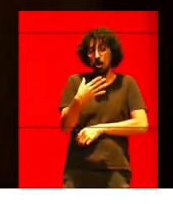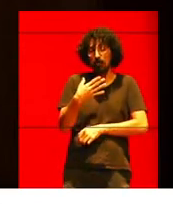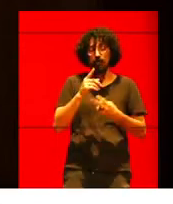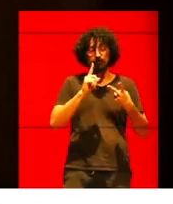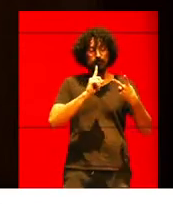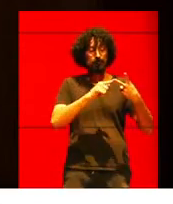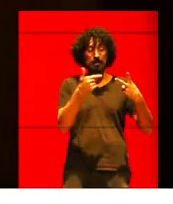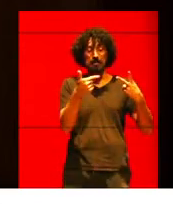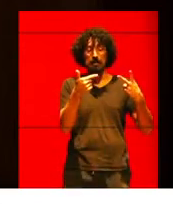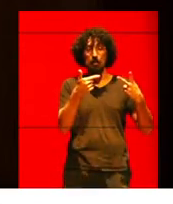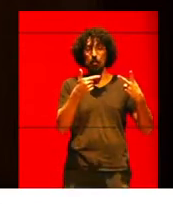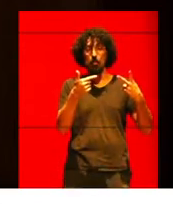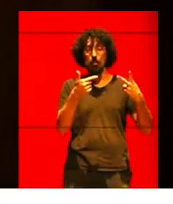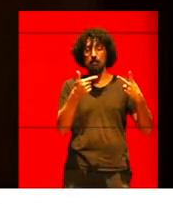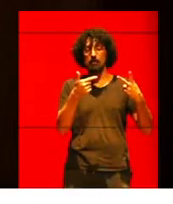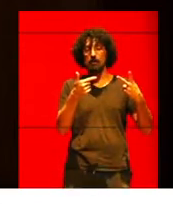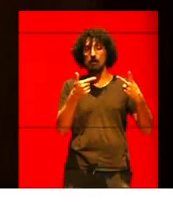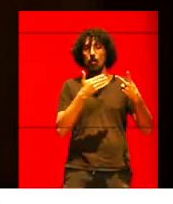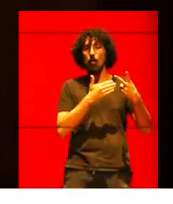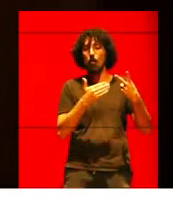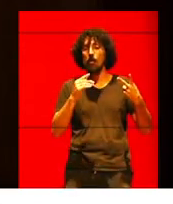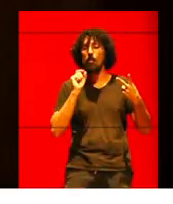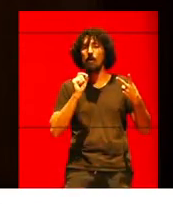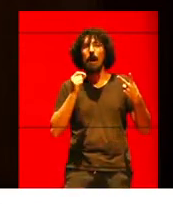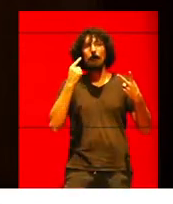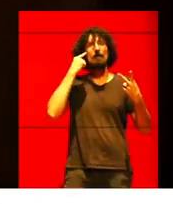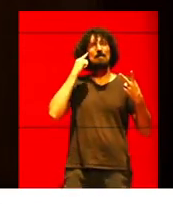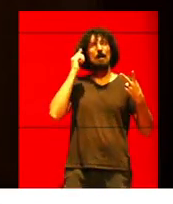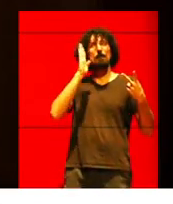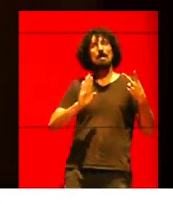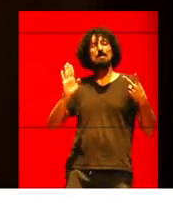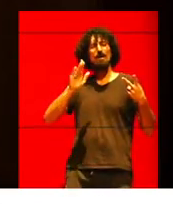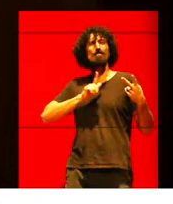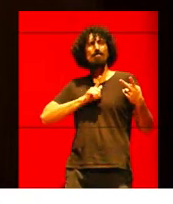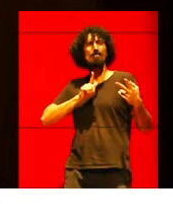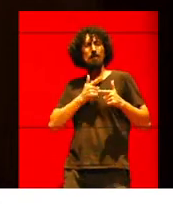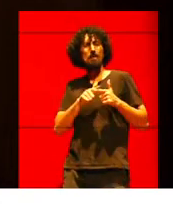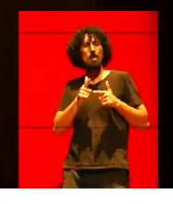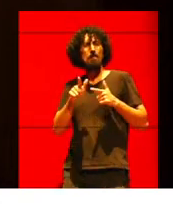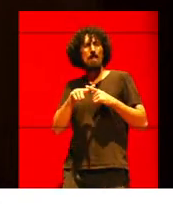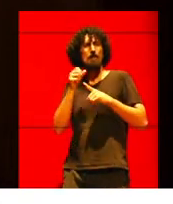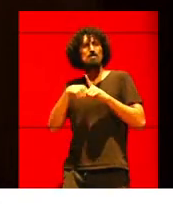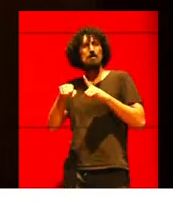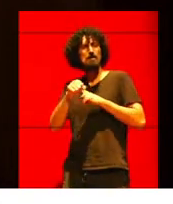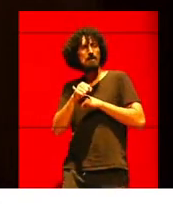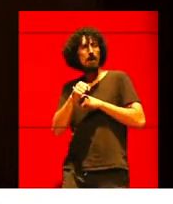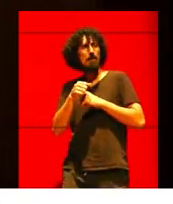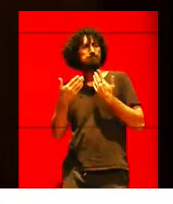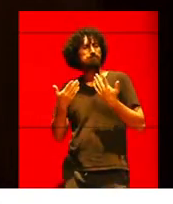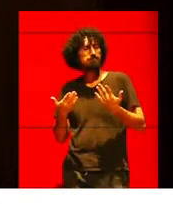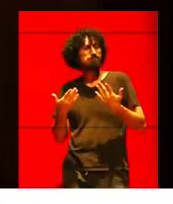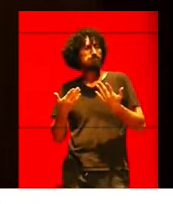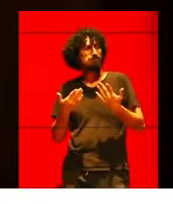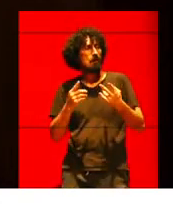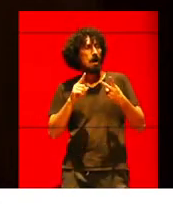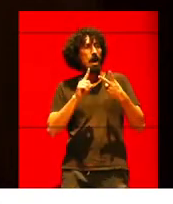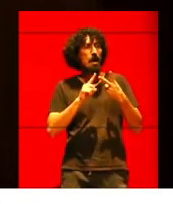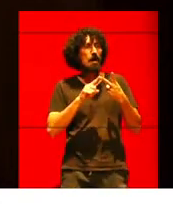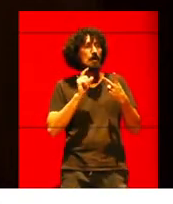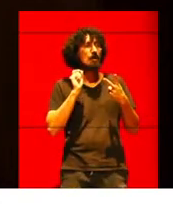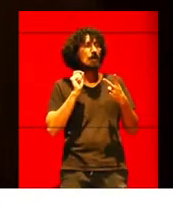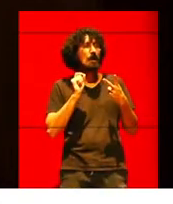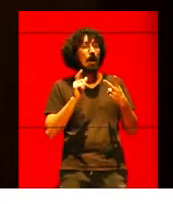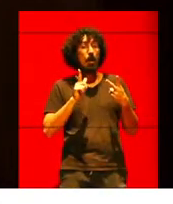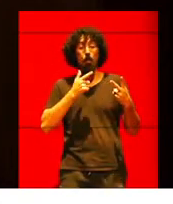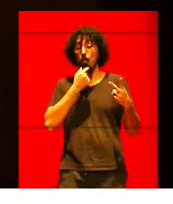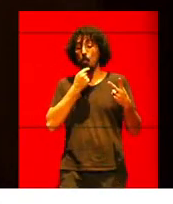fala, calma, vamos pensar o Brasil. O Brasil tem problemas sociais, então bora pensar nos problemas sociais. Aí vem um cara, por exemplo,